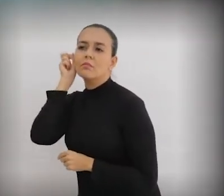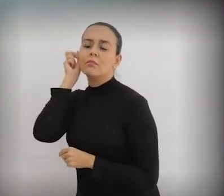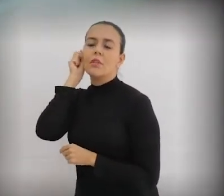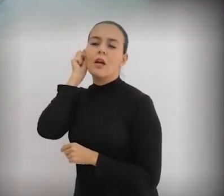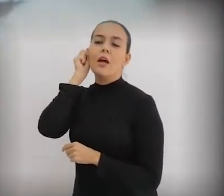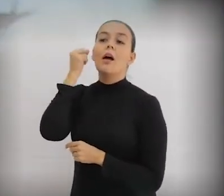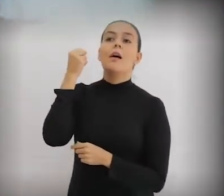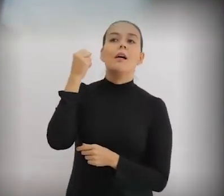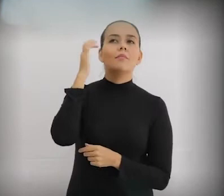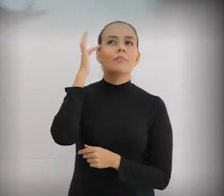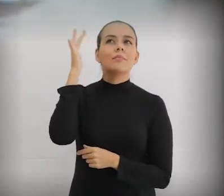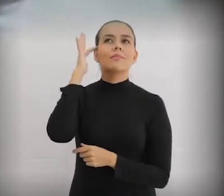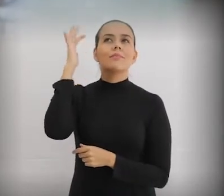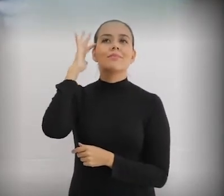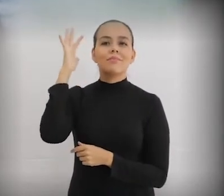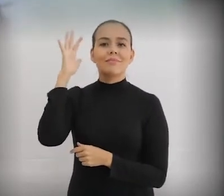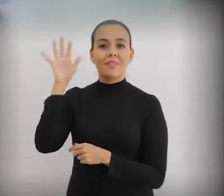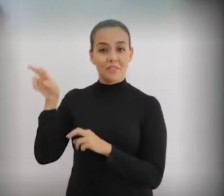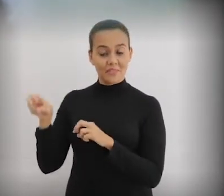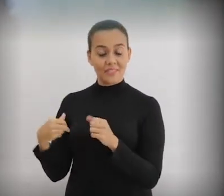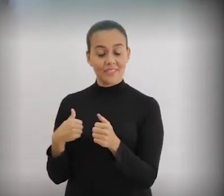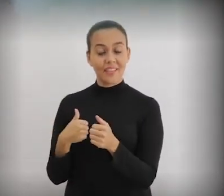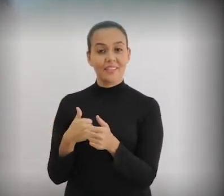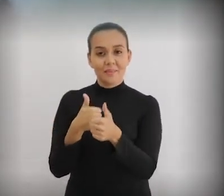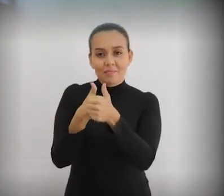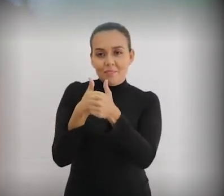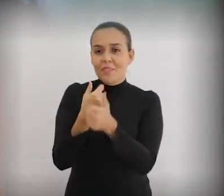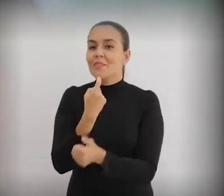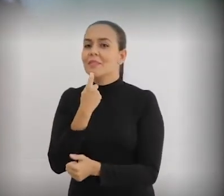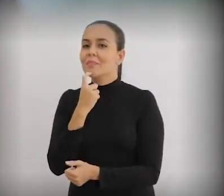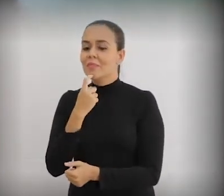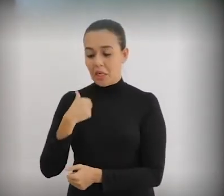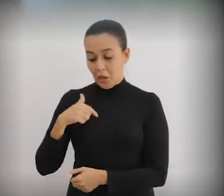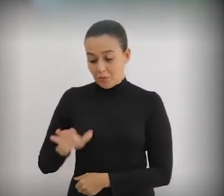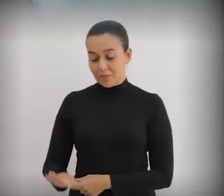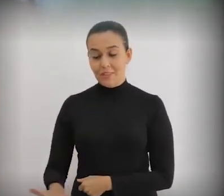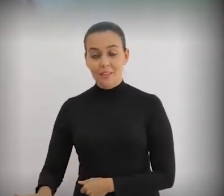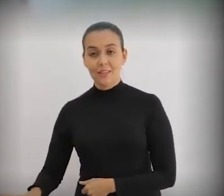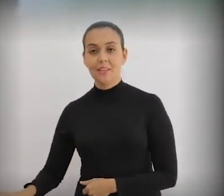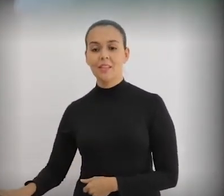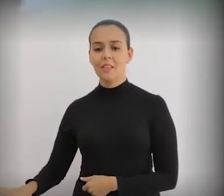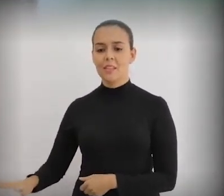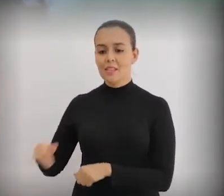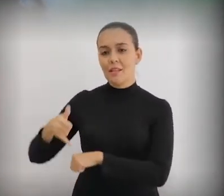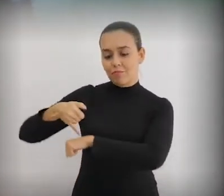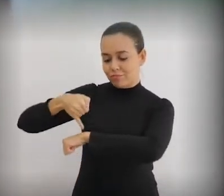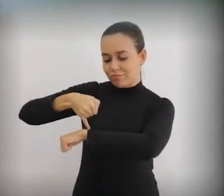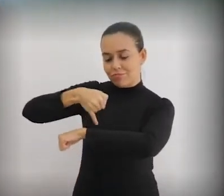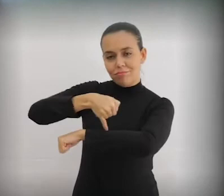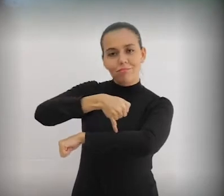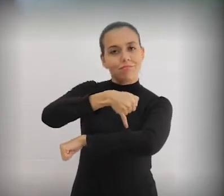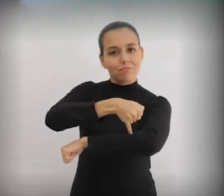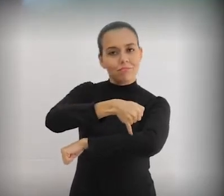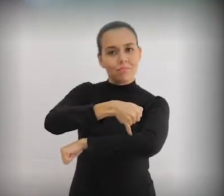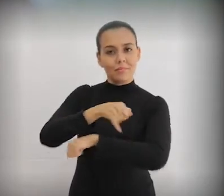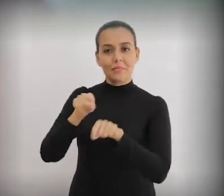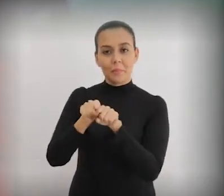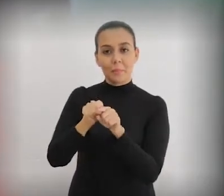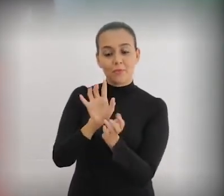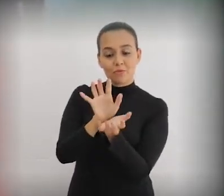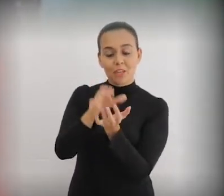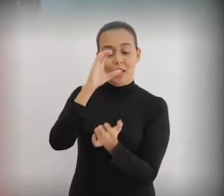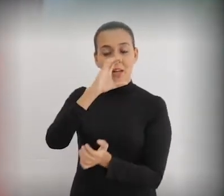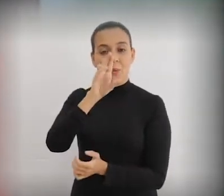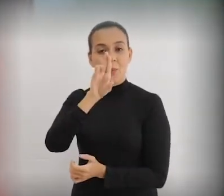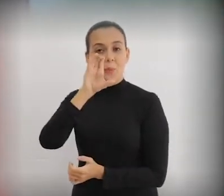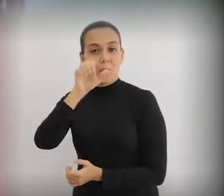aqui do lado de Campinas, né? Quando eu era criança e contavam o Saci Pererê, a Cuca, nananã, né? Bom,